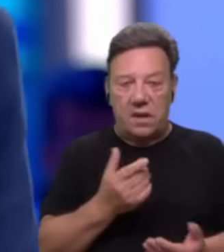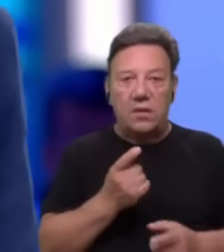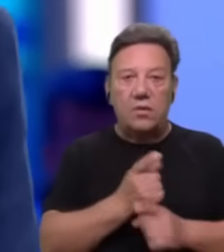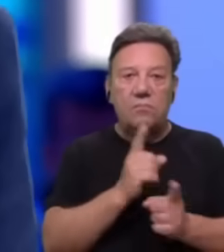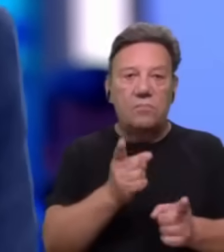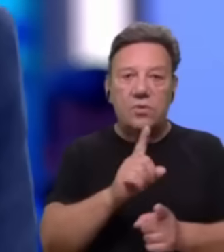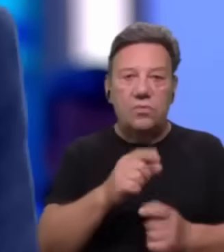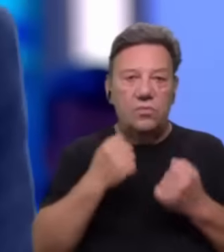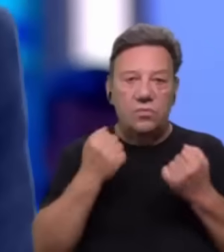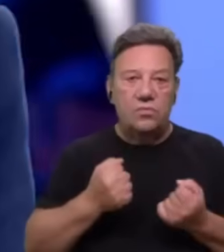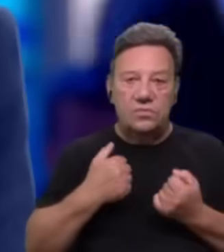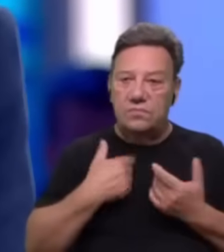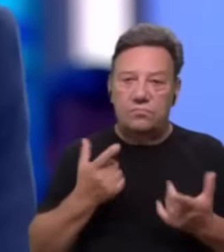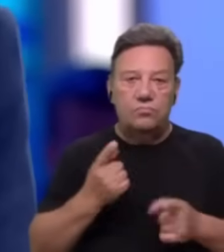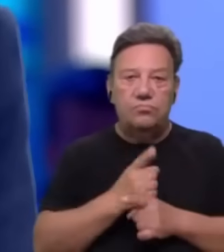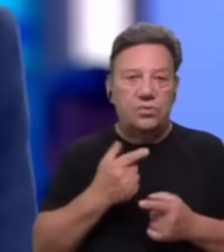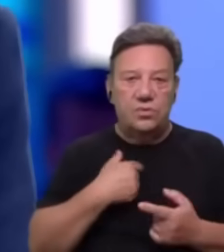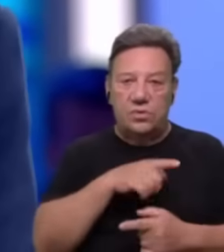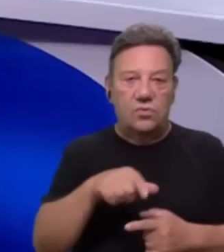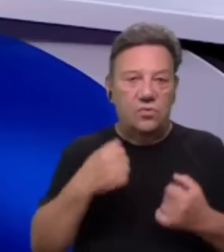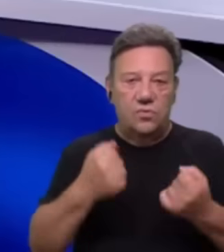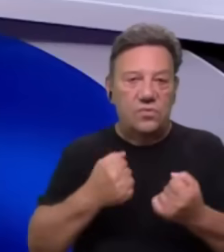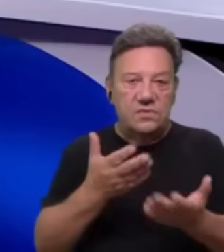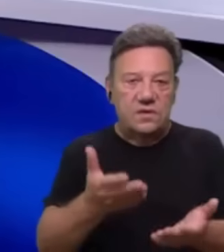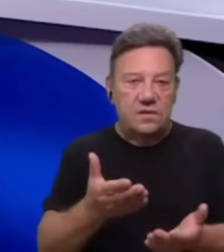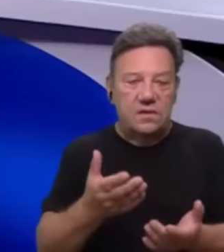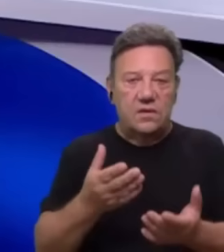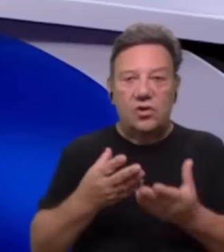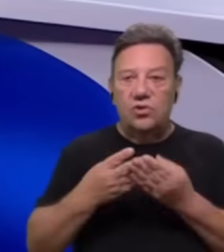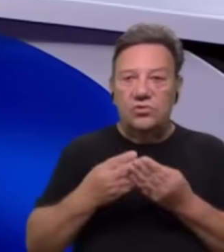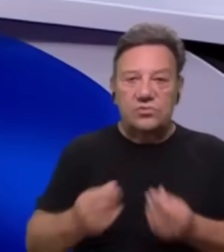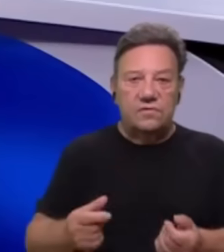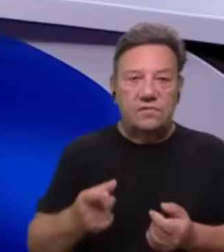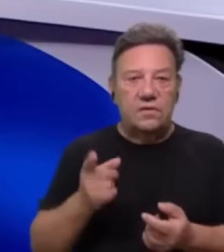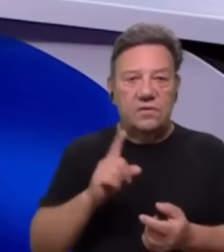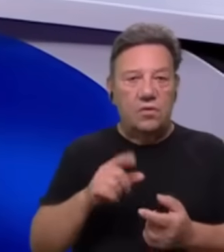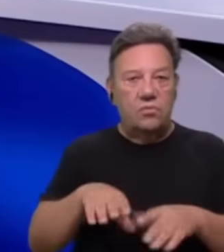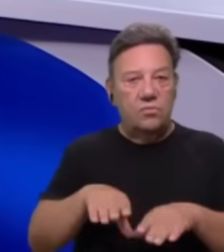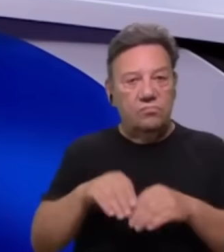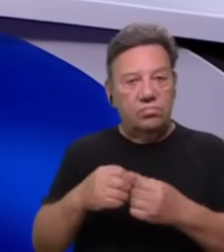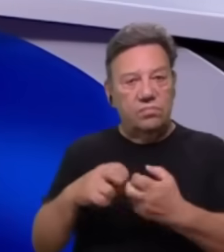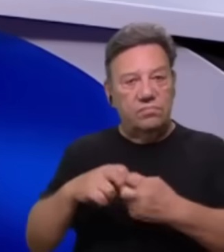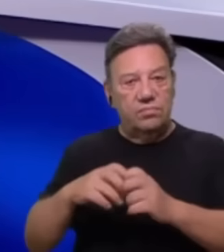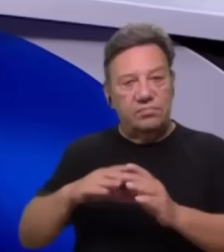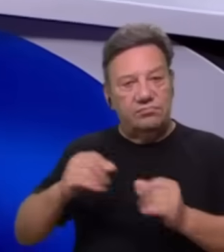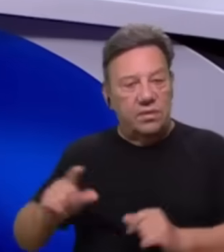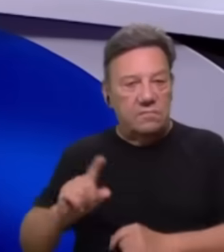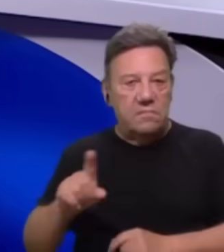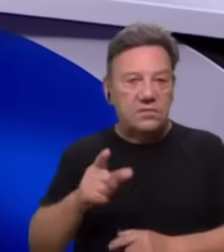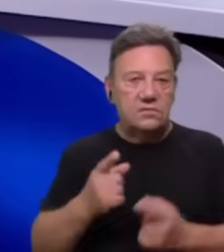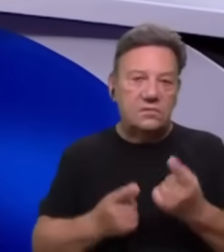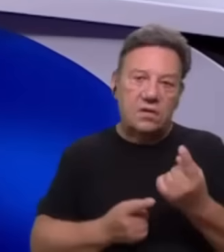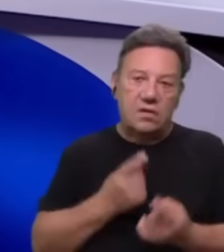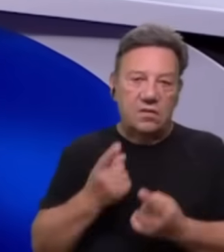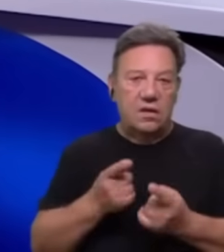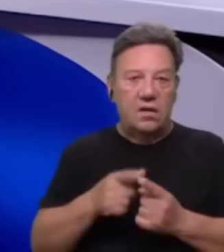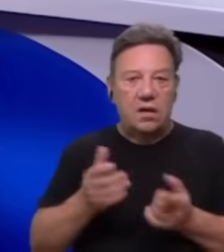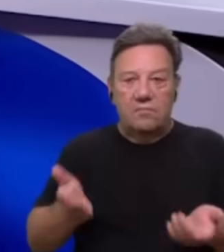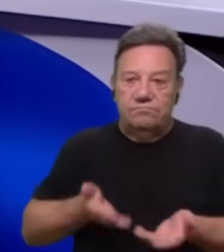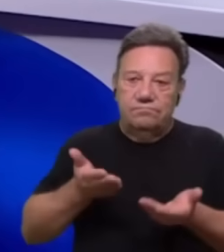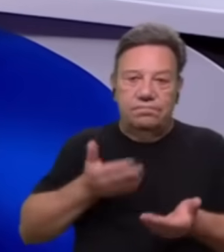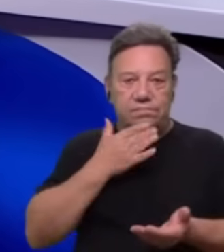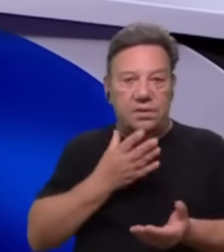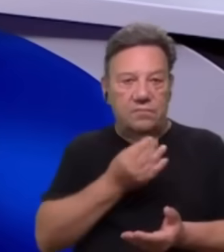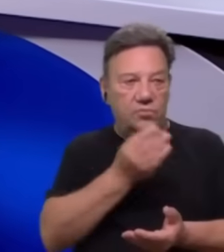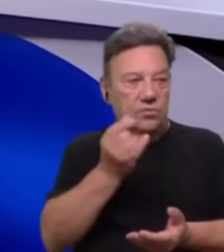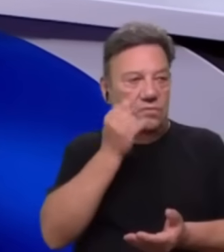é que não conseguimos porque é que não consegue resolver não totalmente o problema mas de alguma forma a continuar aquilo que